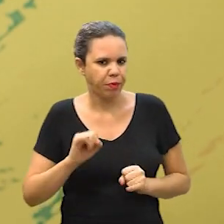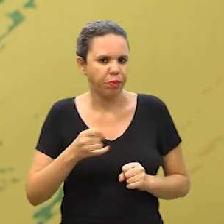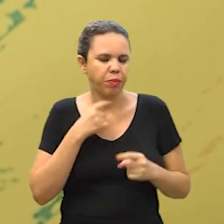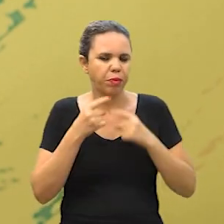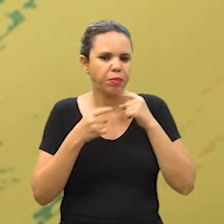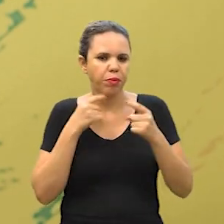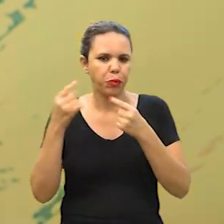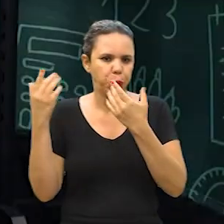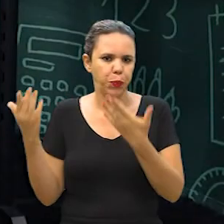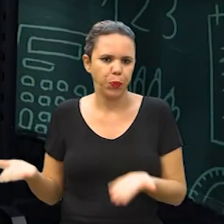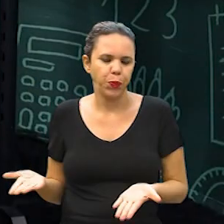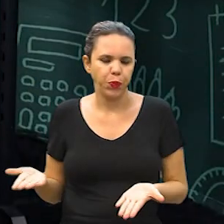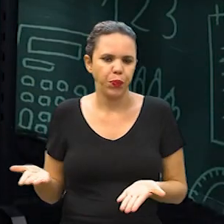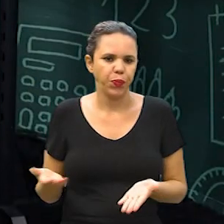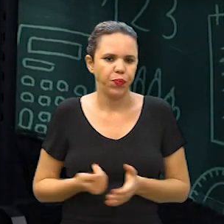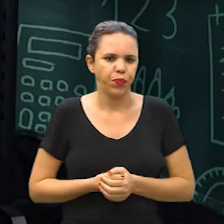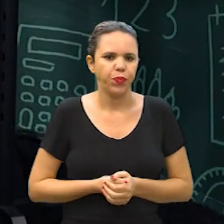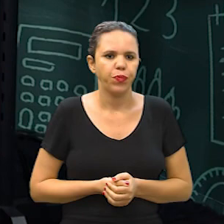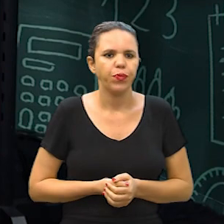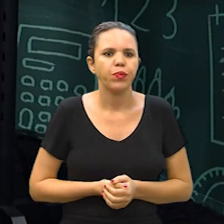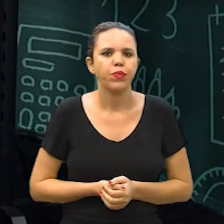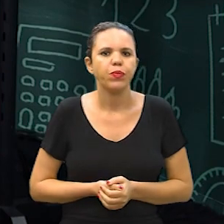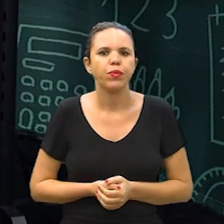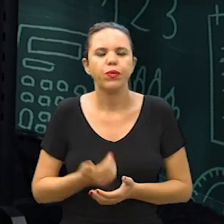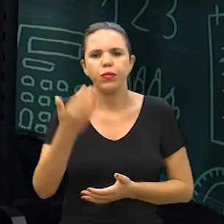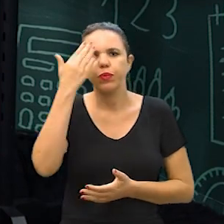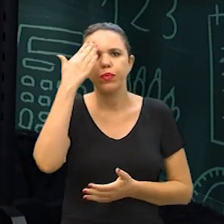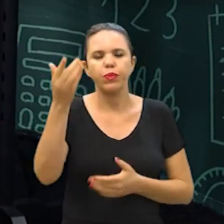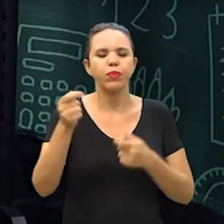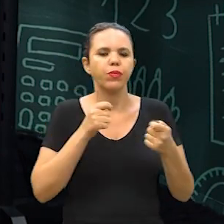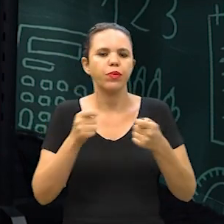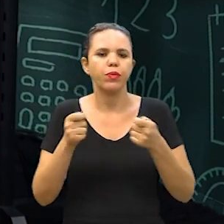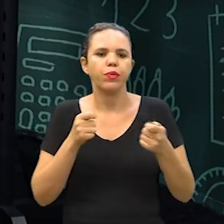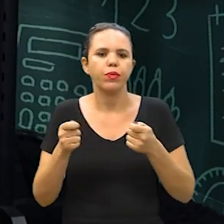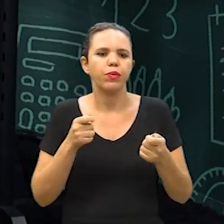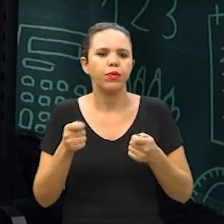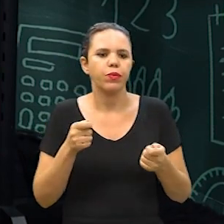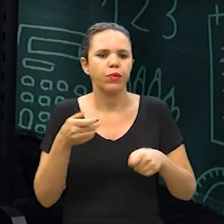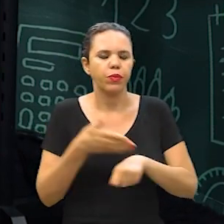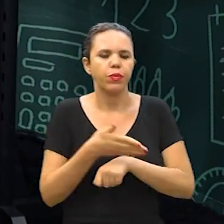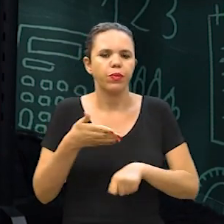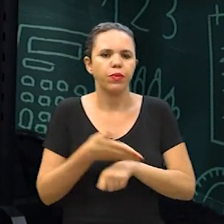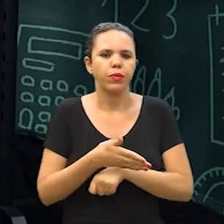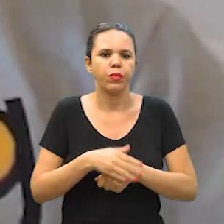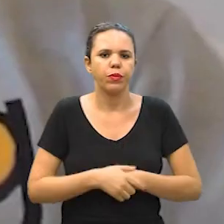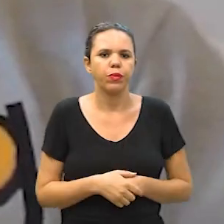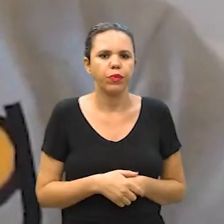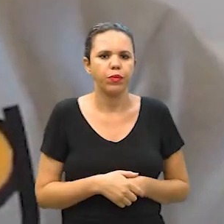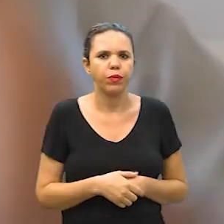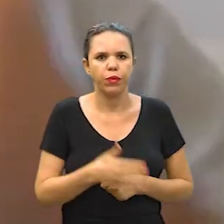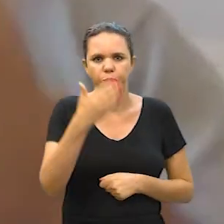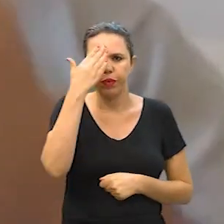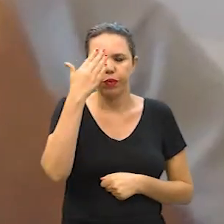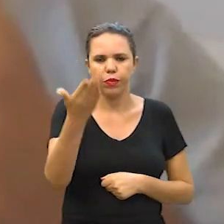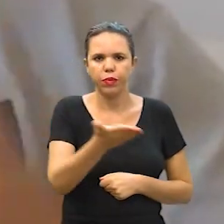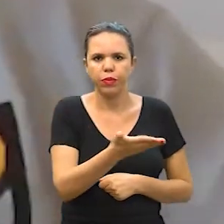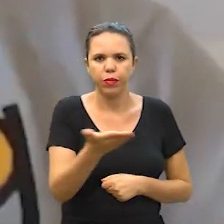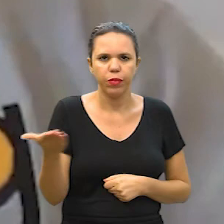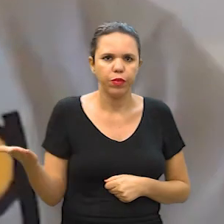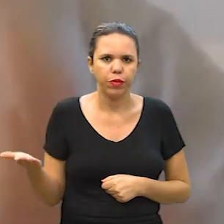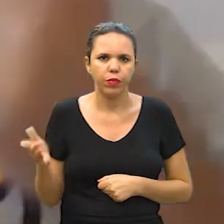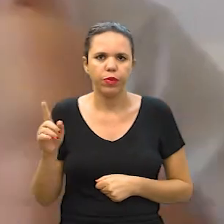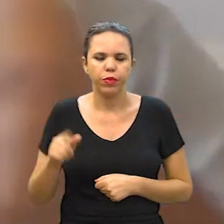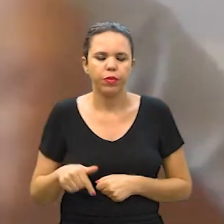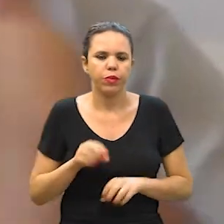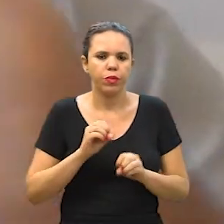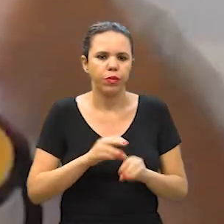algumas dúvidas com você, Mário. Muito obrigado pela entrevista, obrigado por participar conosco. Eu que agradeço, André, e é isso